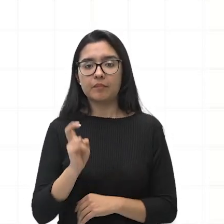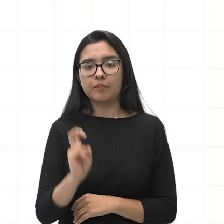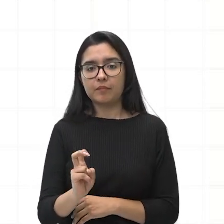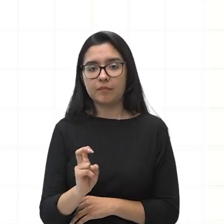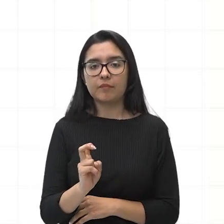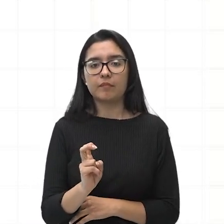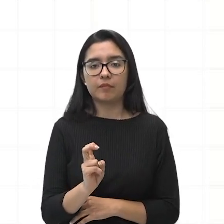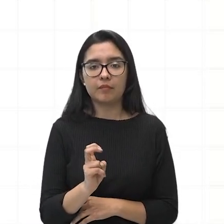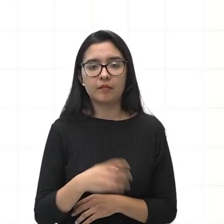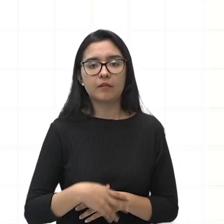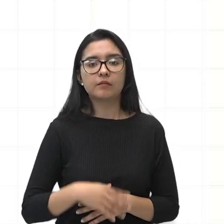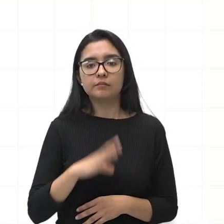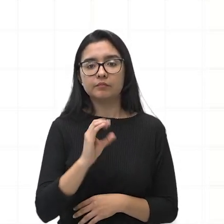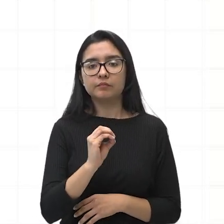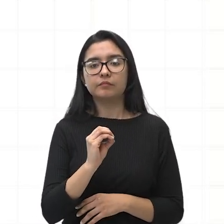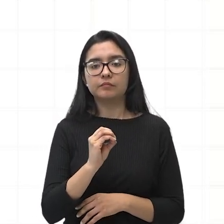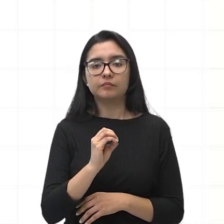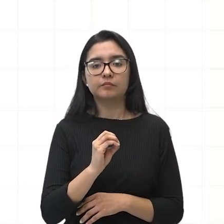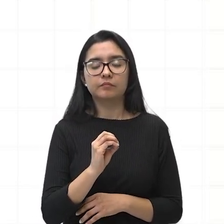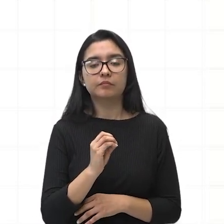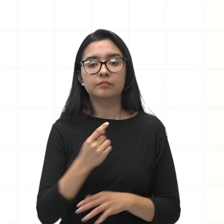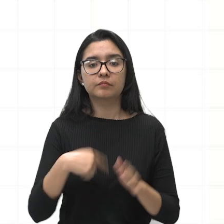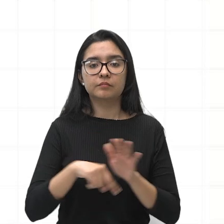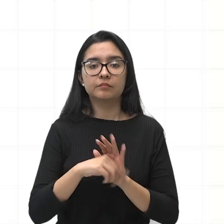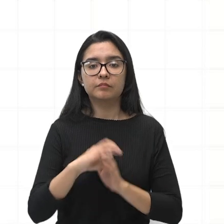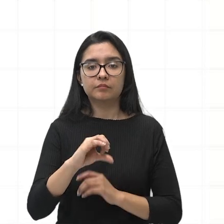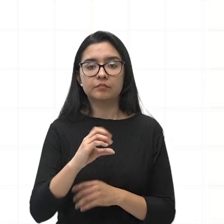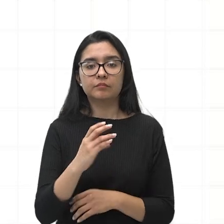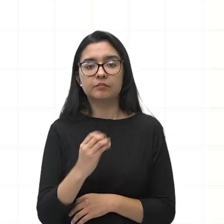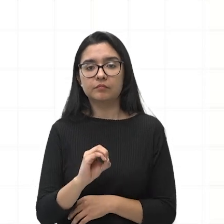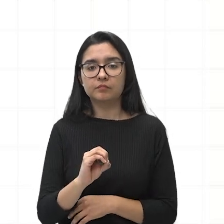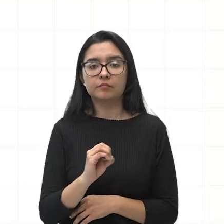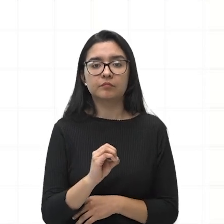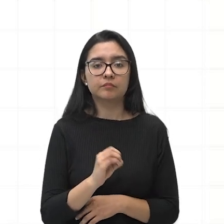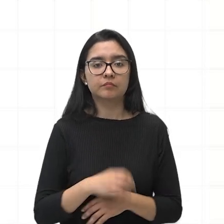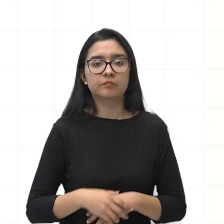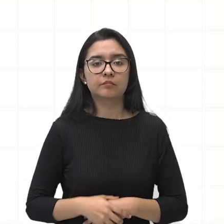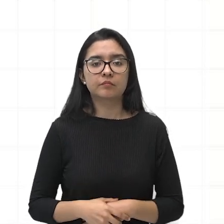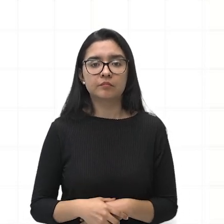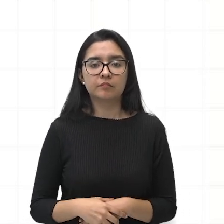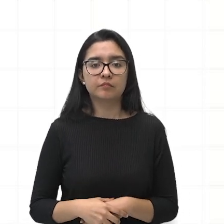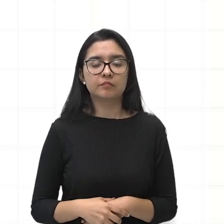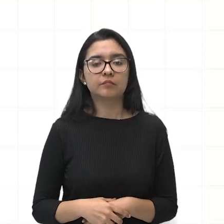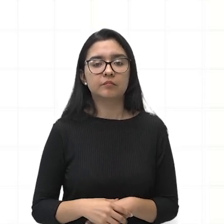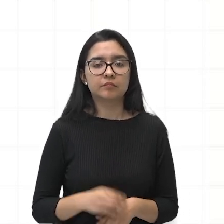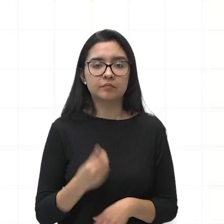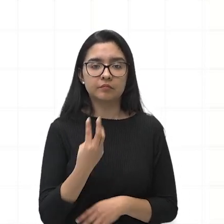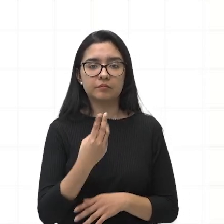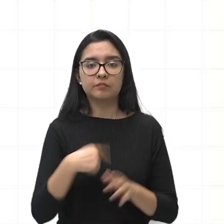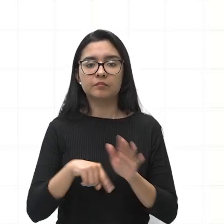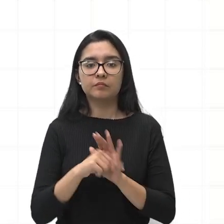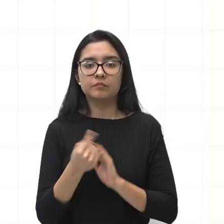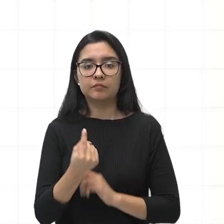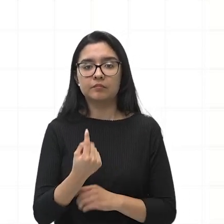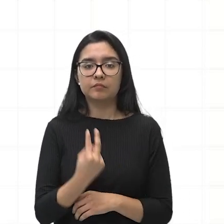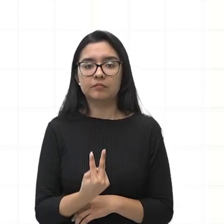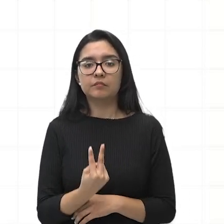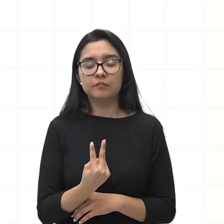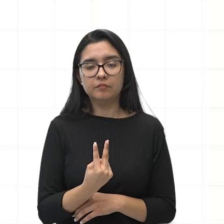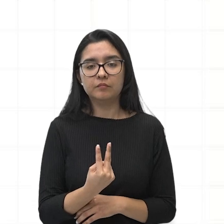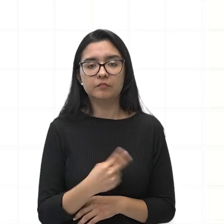10 menos 5, 5. Lá é 9, vai dar 0. 3 menos 1, 2. E